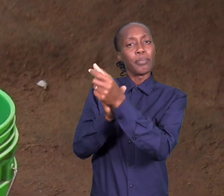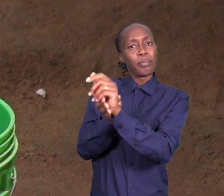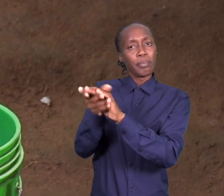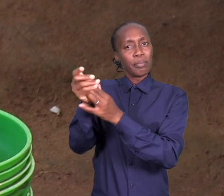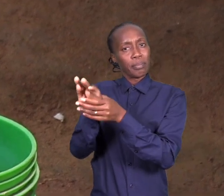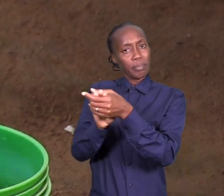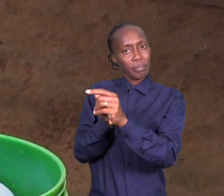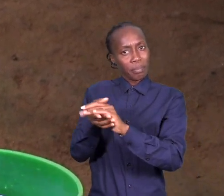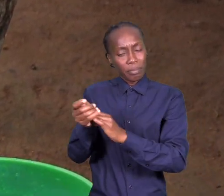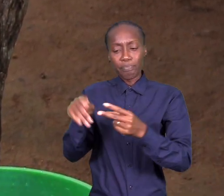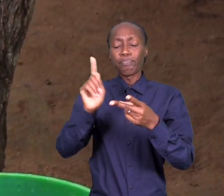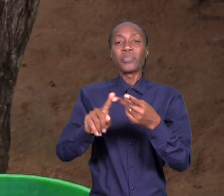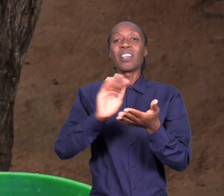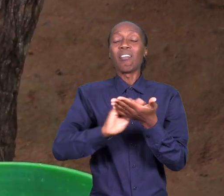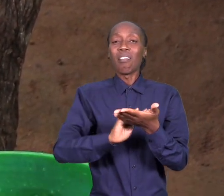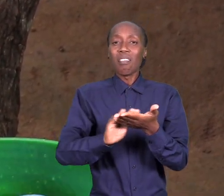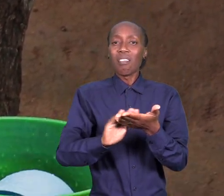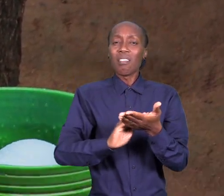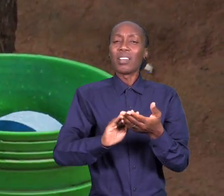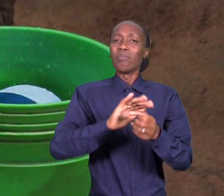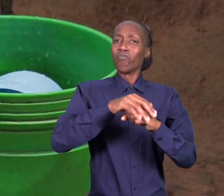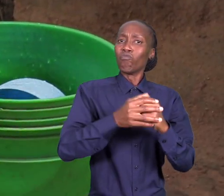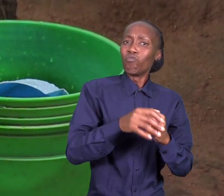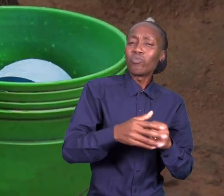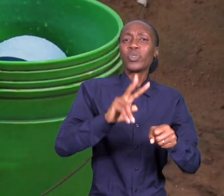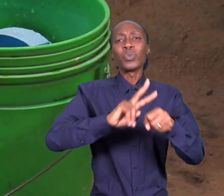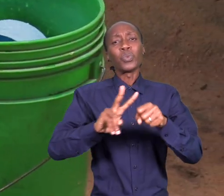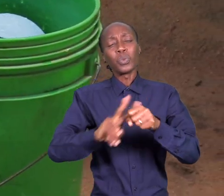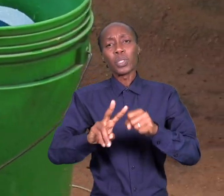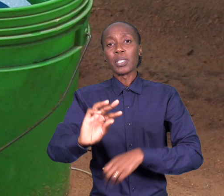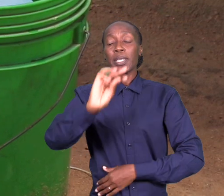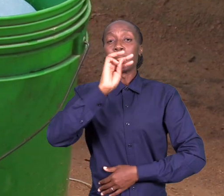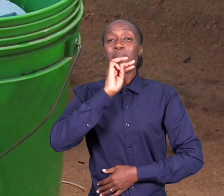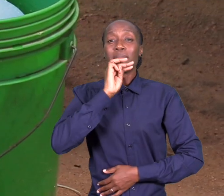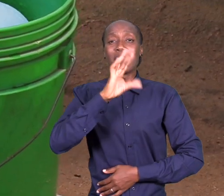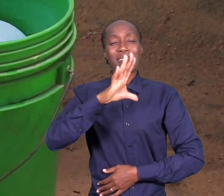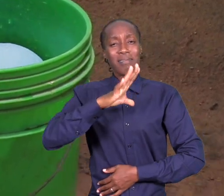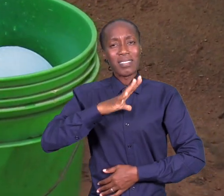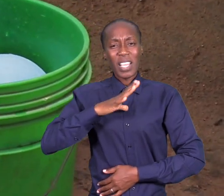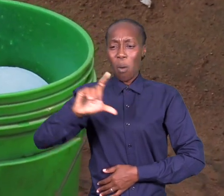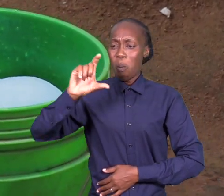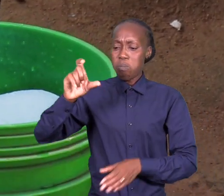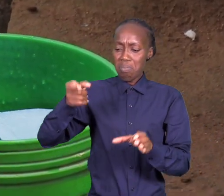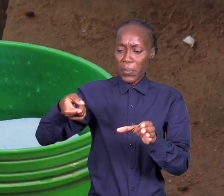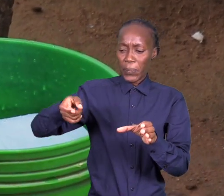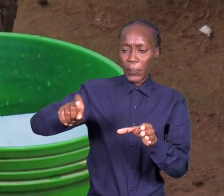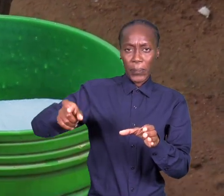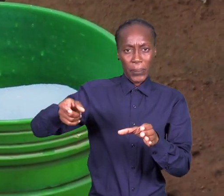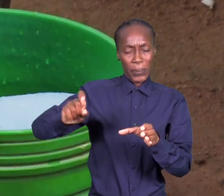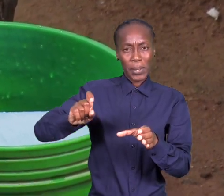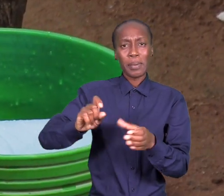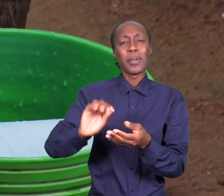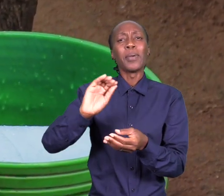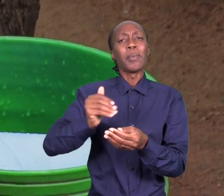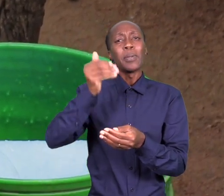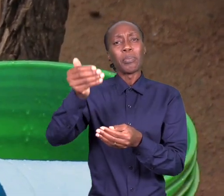mãos, lavamos os alimentos e se for uma mãe que tenha condições, se tiver certeza, o cloro melhor adicionar